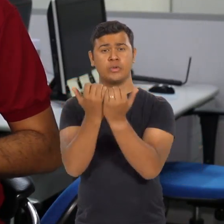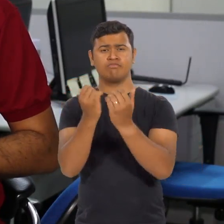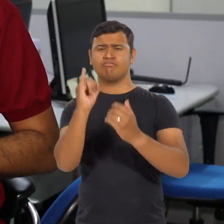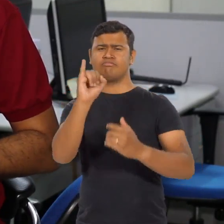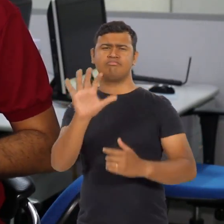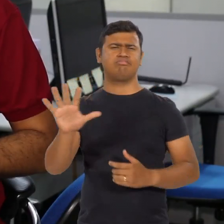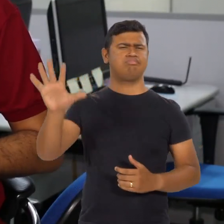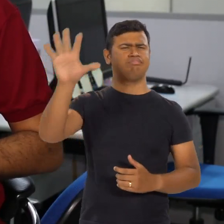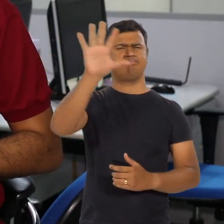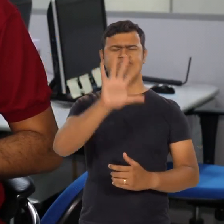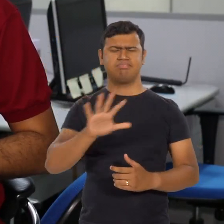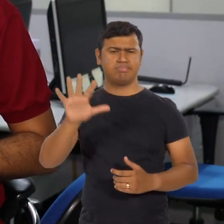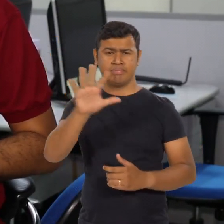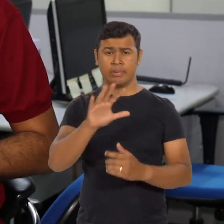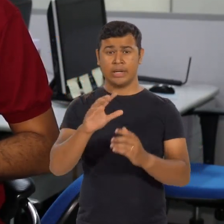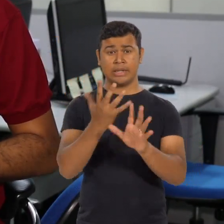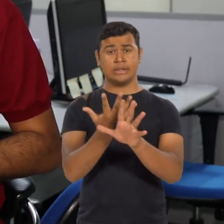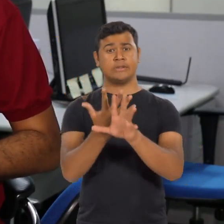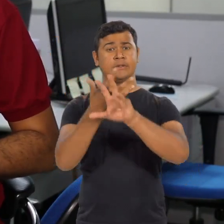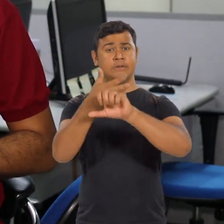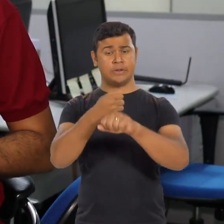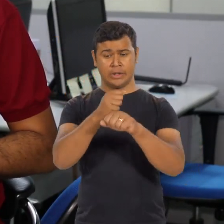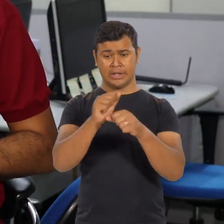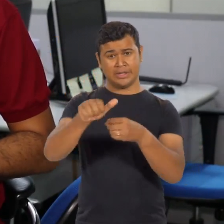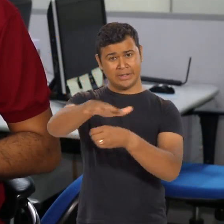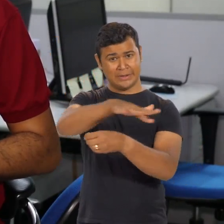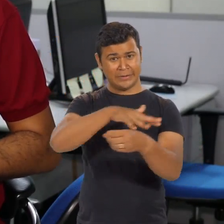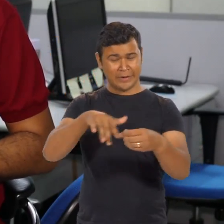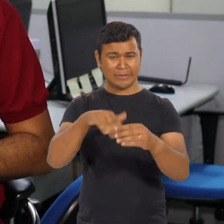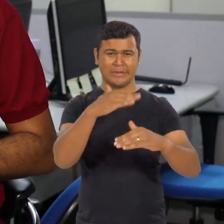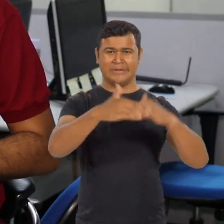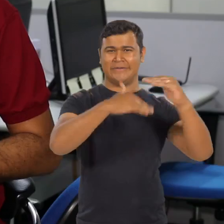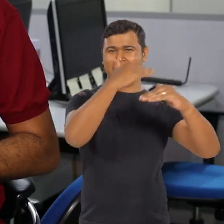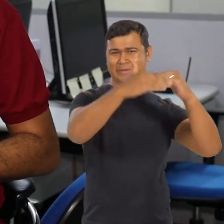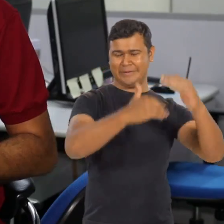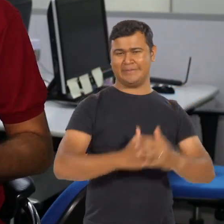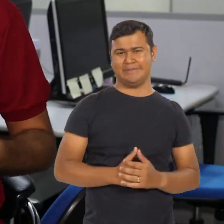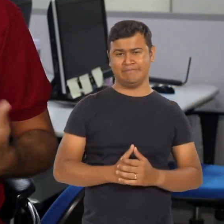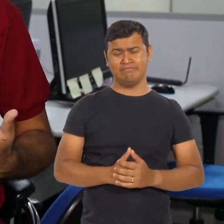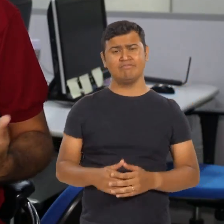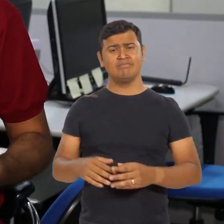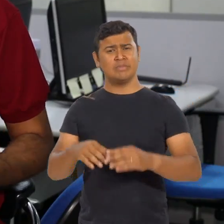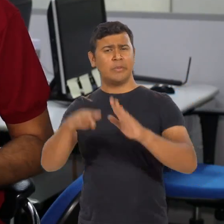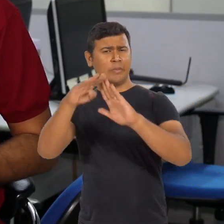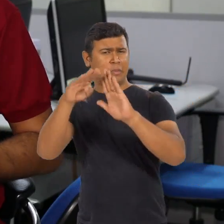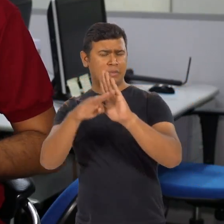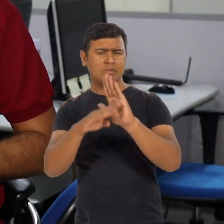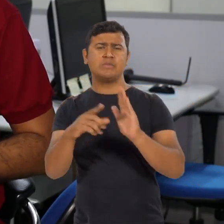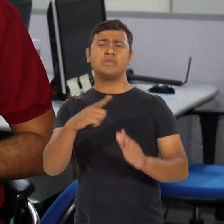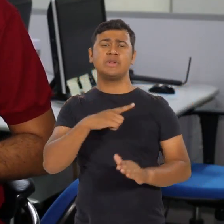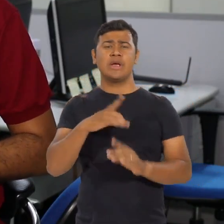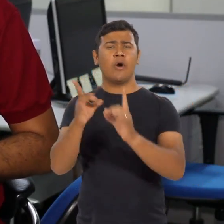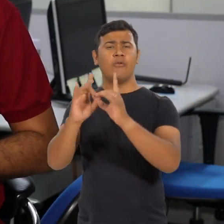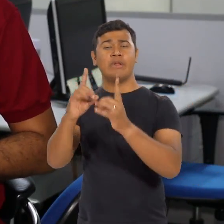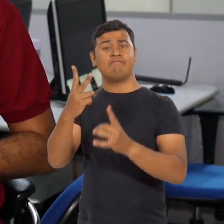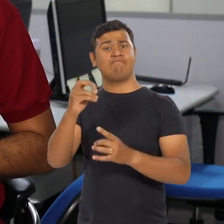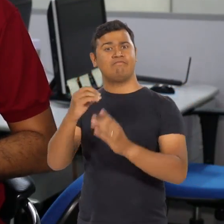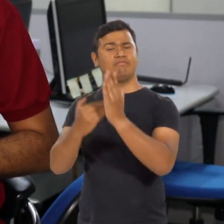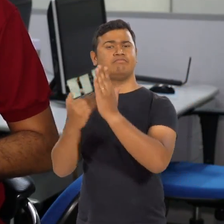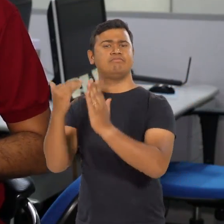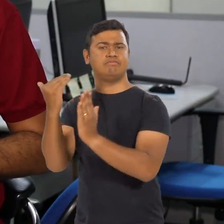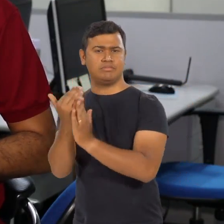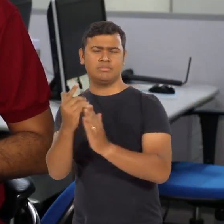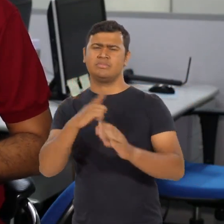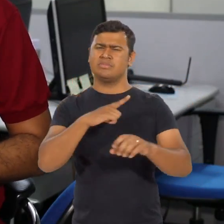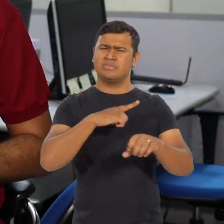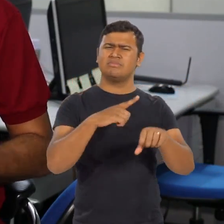do congresso internacional interdisciplinar em extensão rural e desenvolvimento na programação mais de 20 oficinas e trinta e